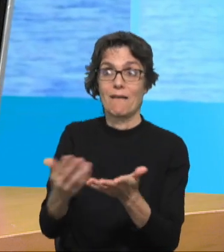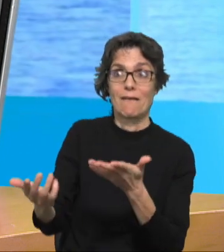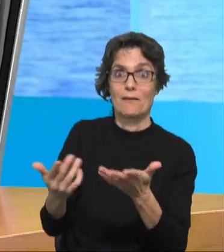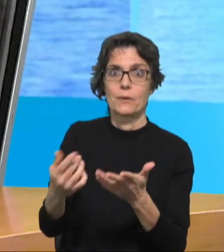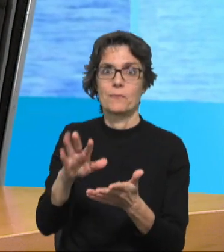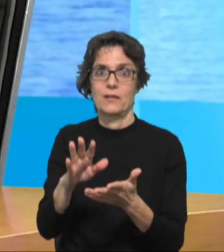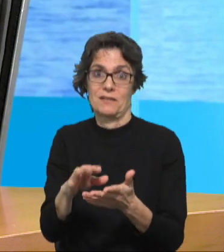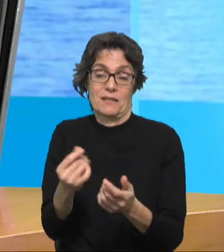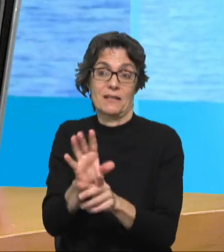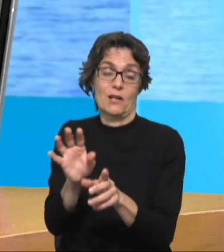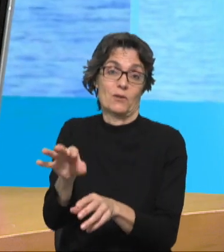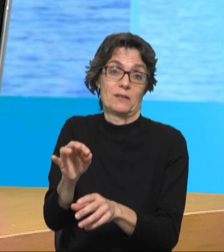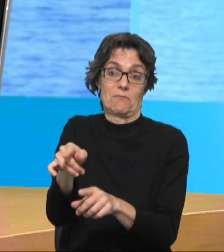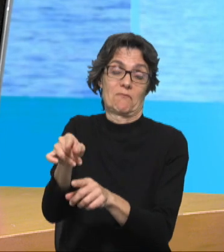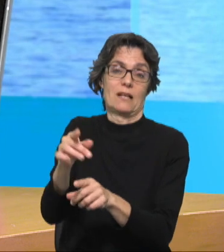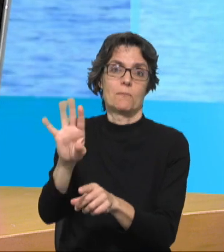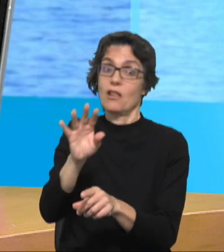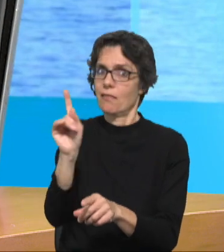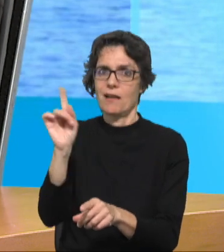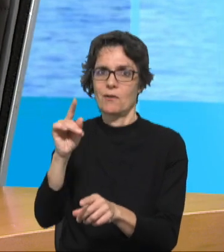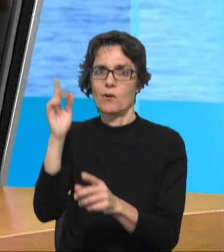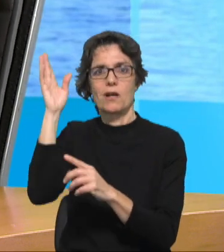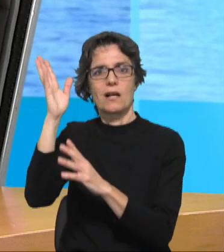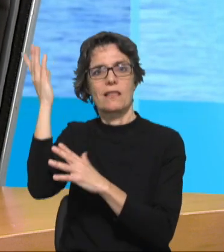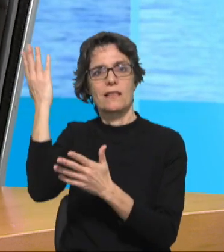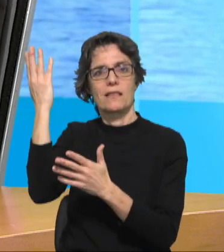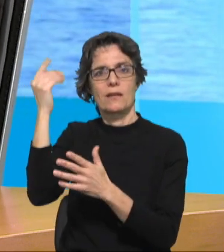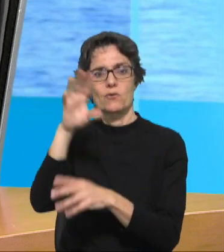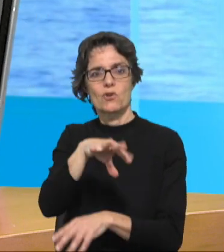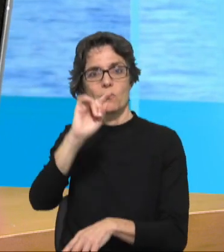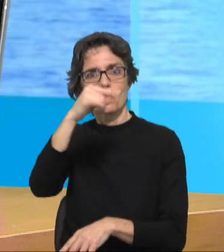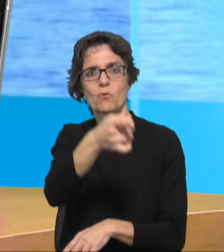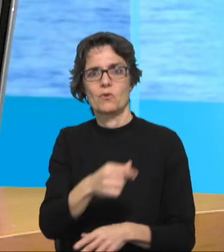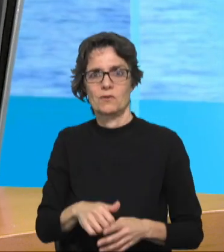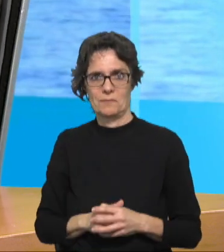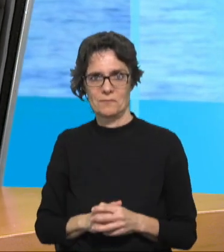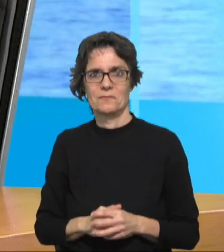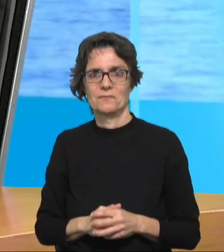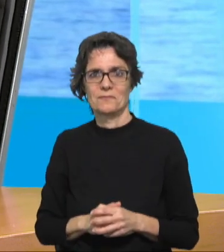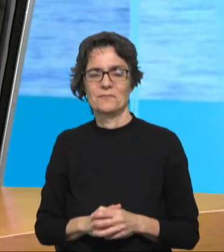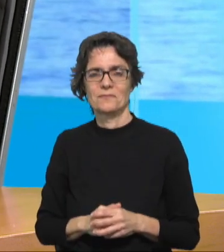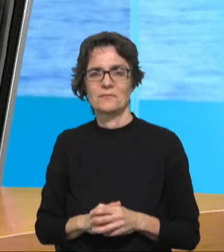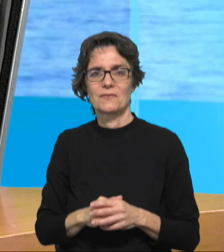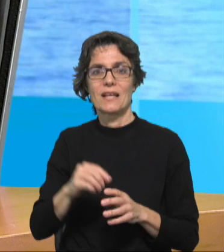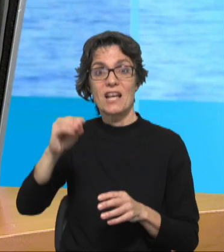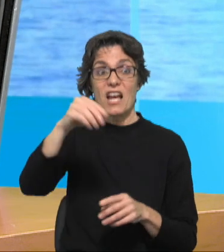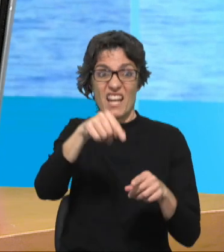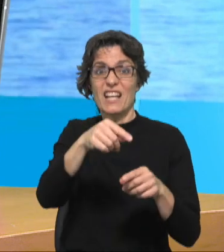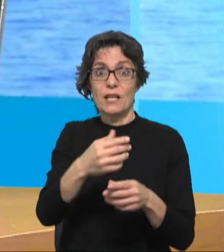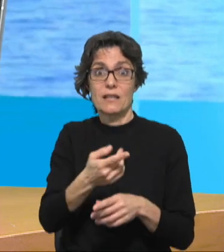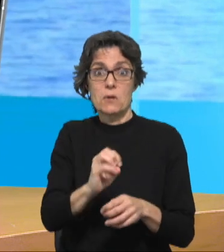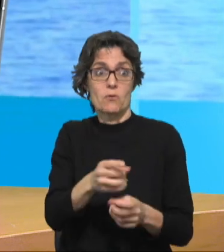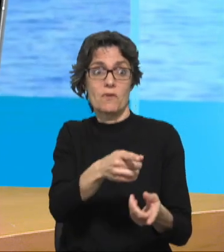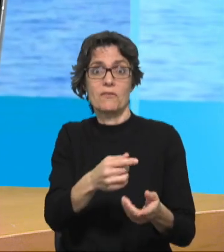seria... Mas não, era aquele que nem estava naquele momento, não é? Quando o profeta foi ter com Tiveram que o mandar chamar. Tiveram que o mandar chamar,